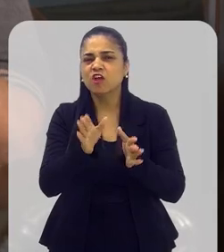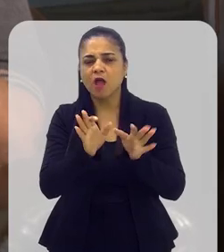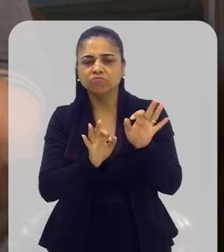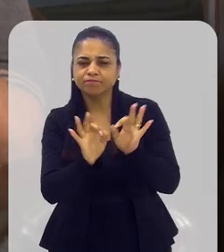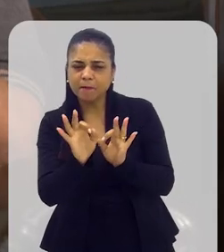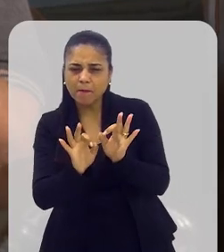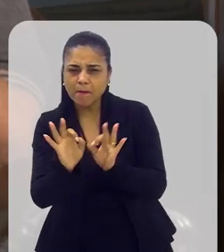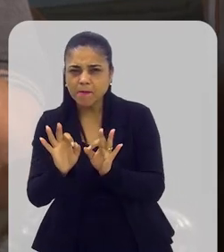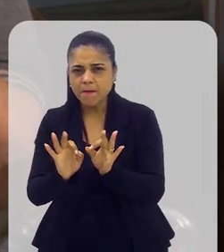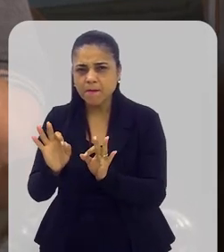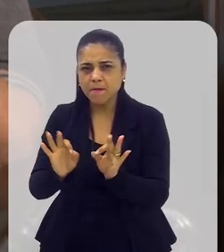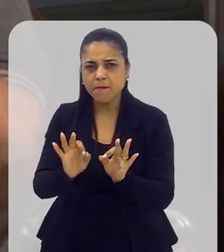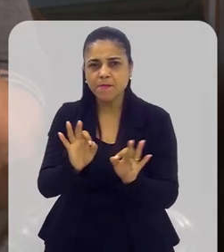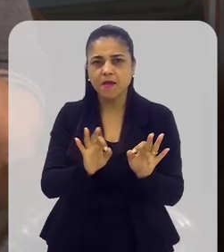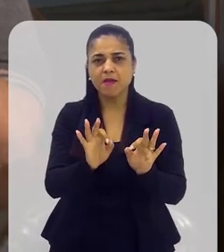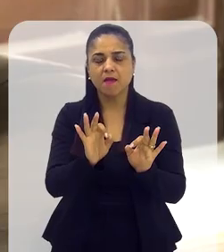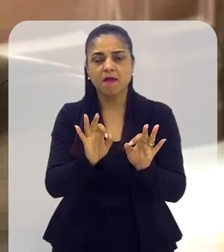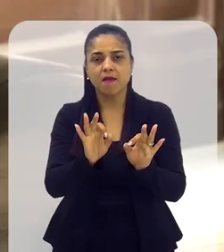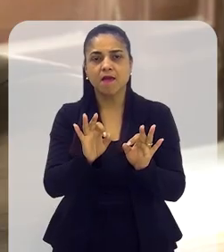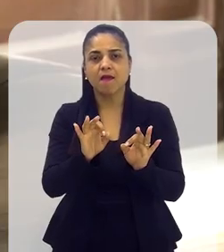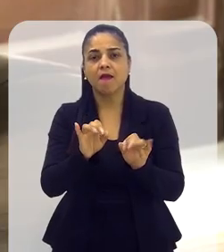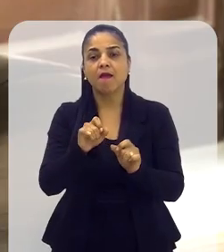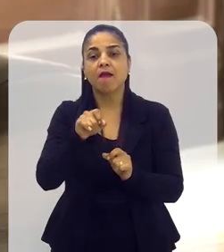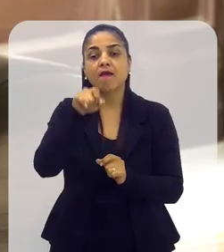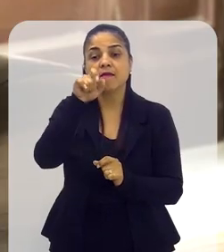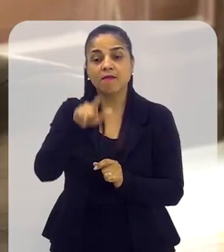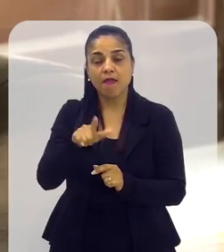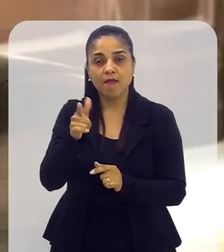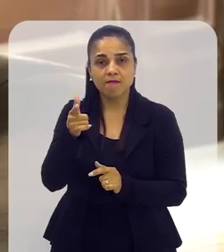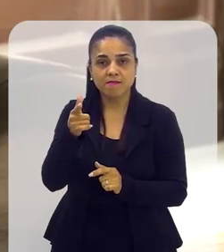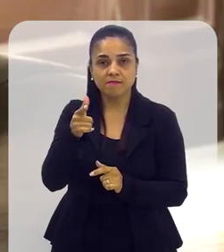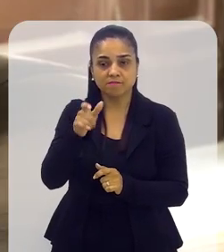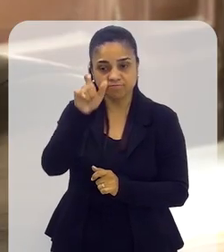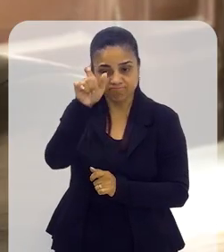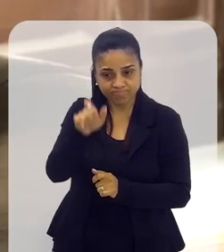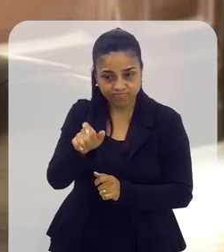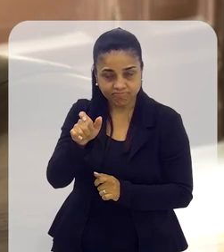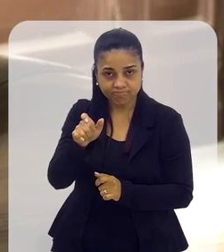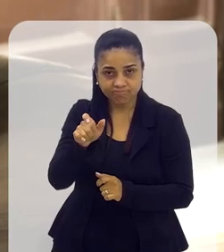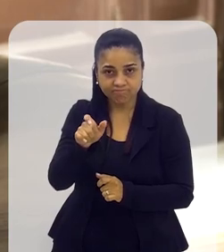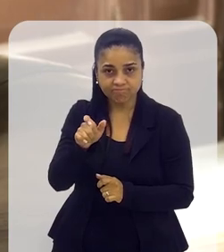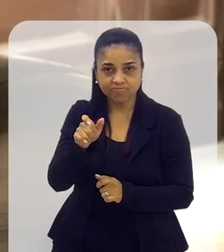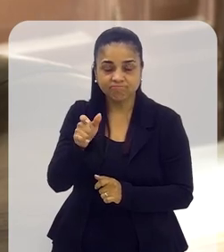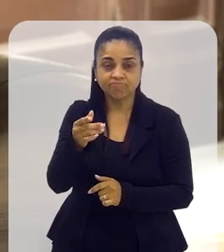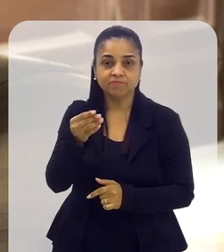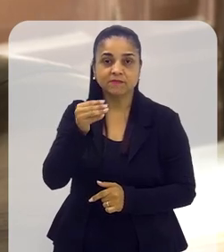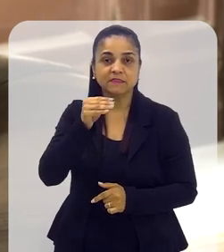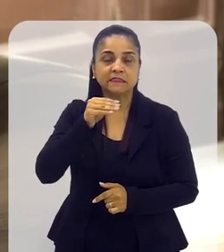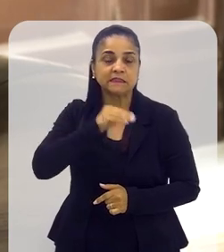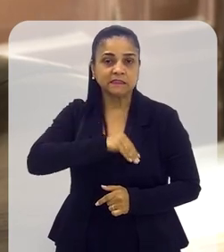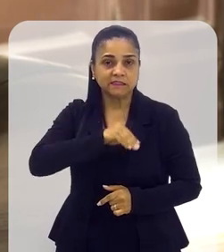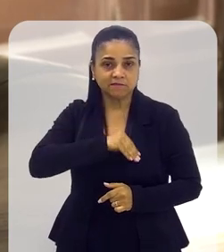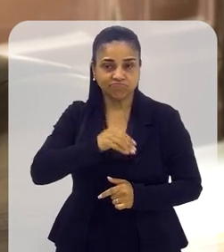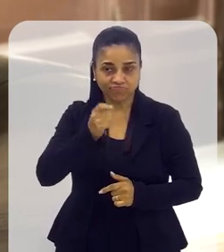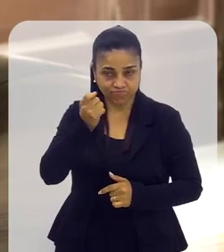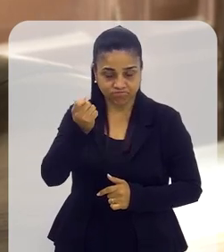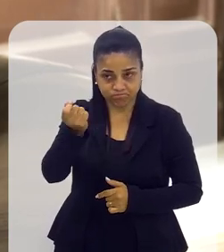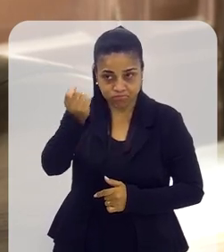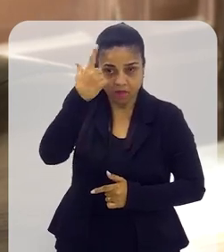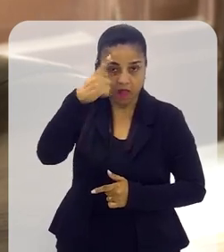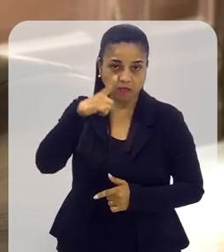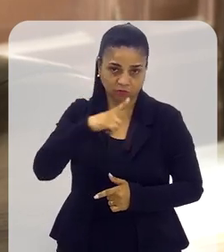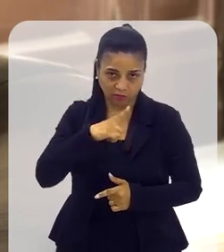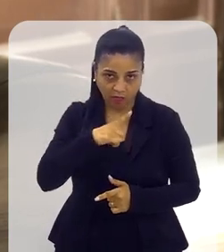já tem assim, tudo meio que programadinho, e quem realmente deveria ganhar, não ganha. Sabe, muito mais